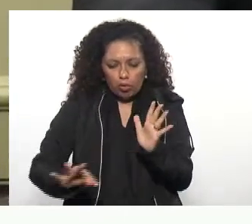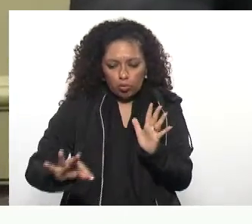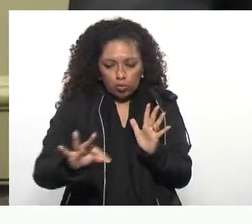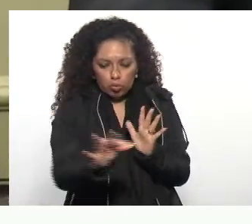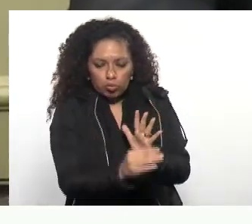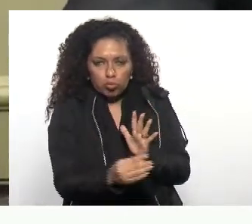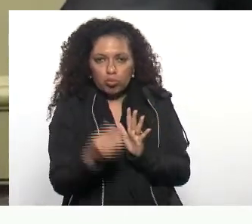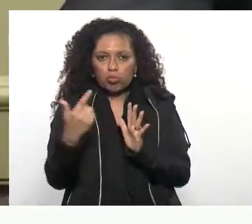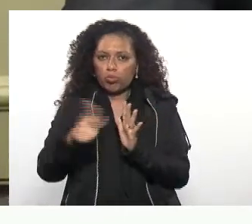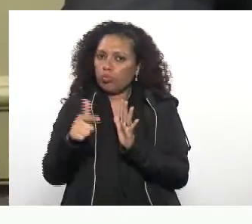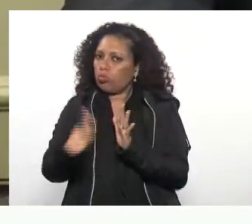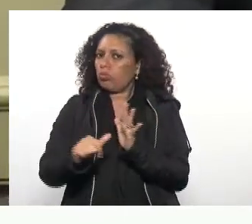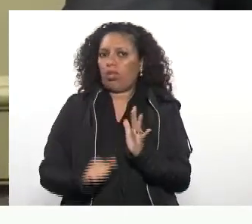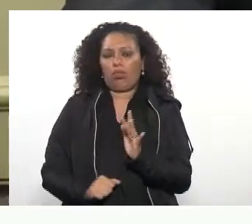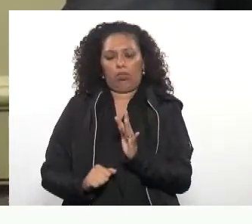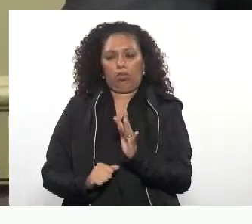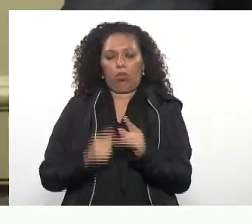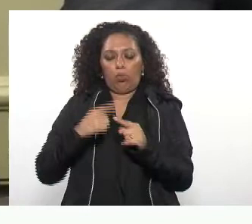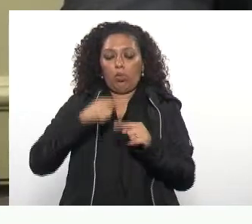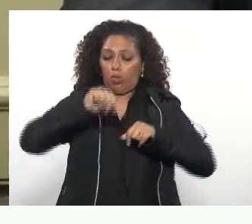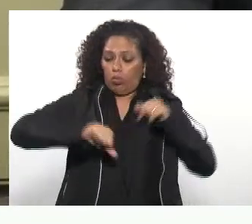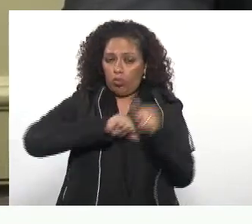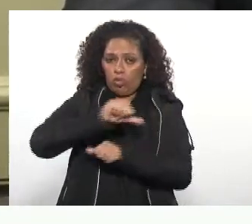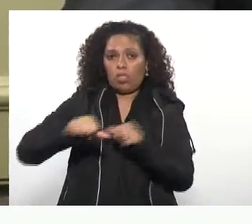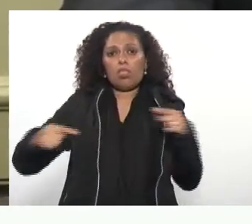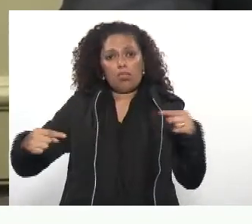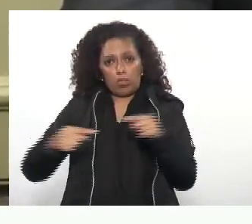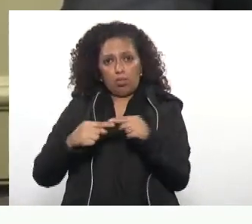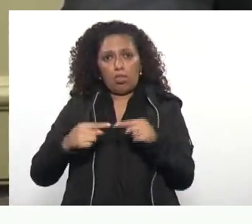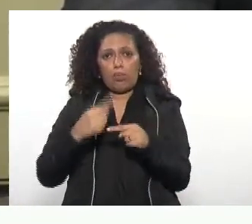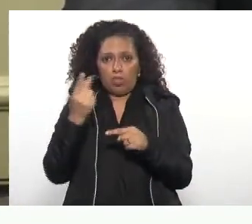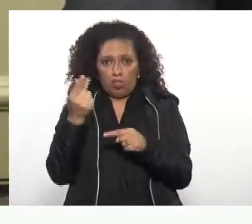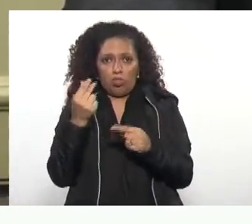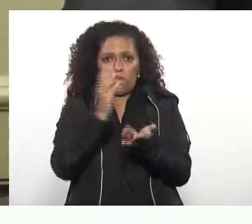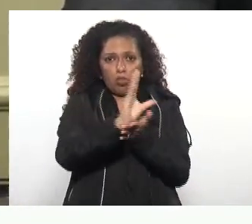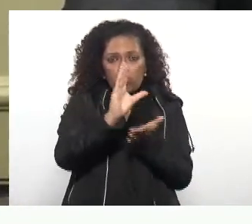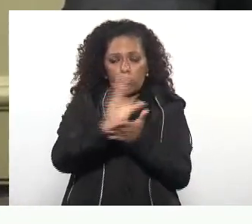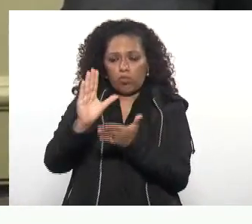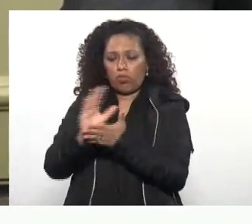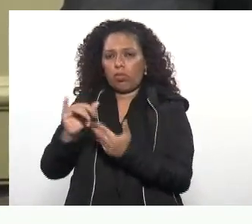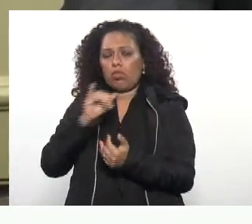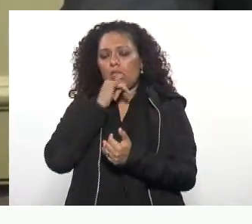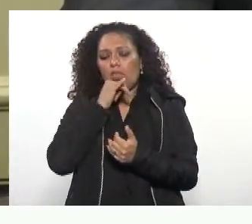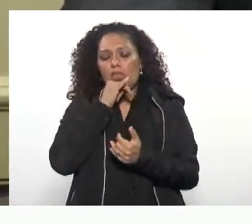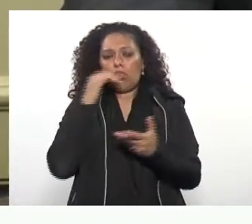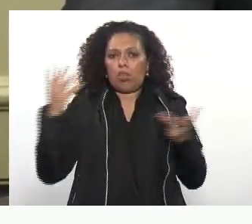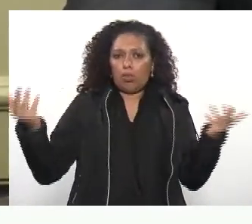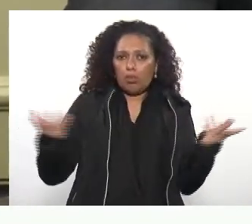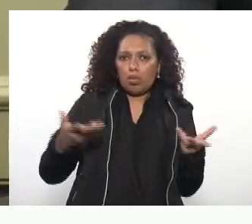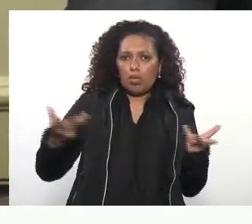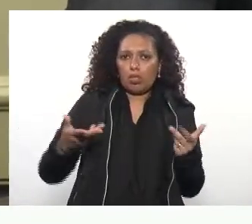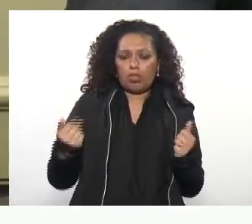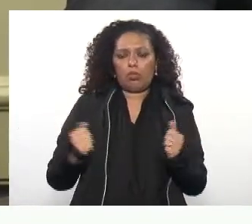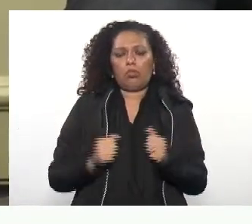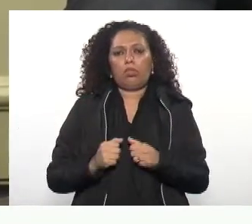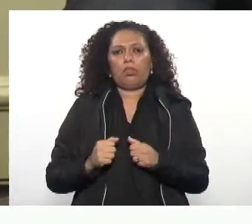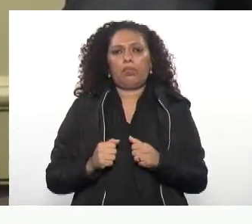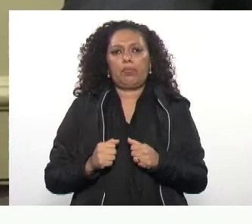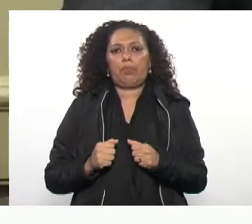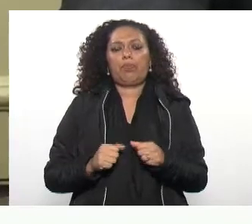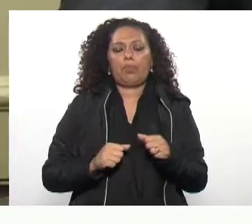consequência que vai advir daquela modificação. Nesse sentido, inclusive, a Lindbe agora até orienta